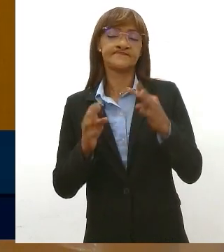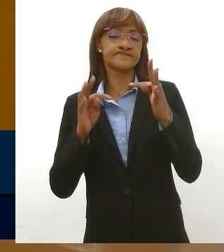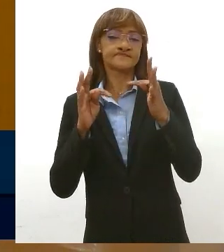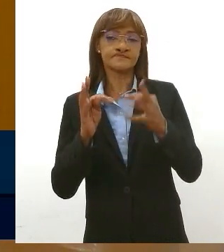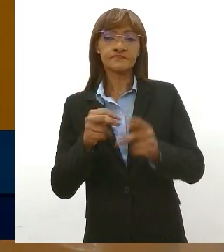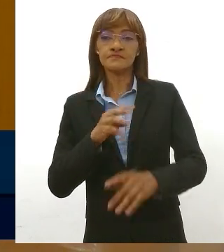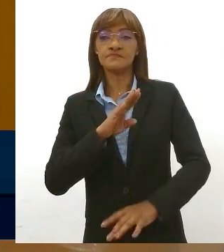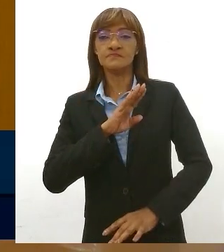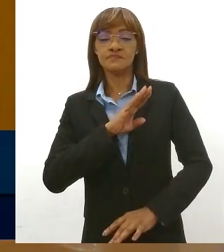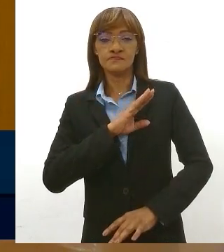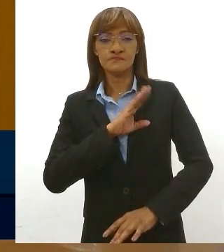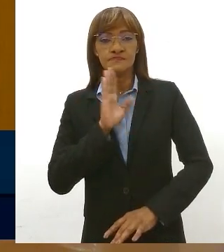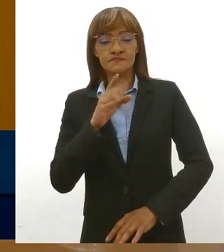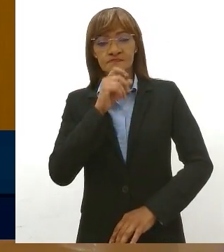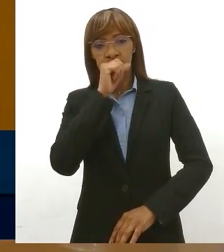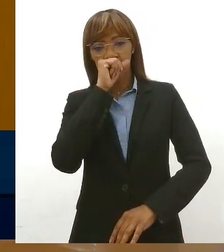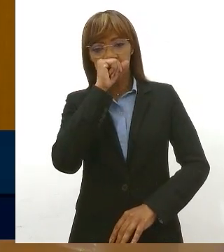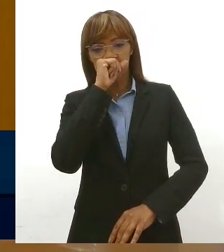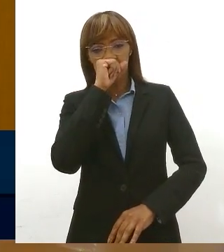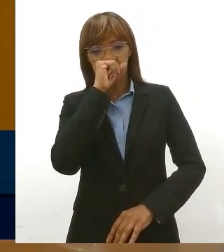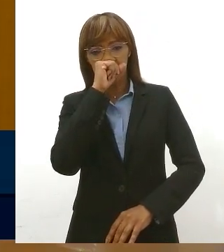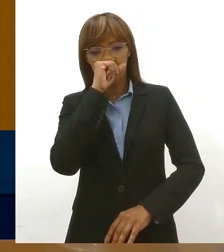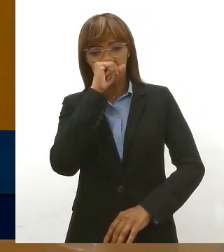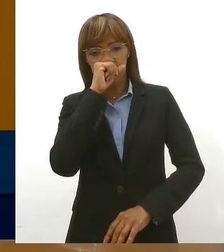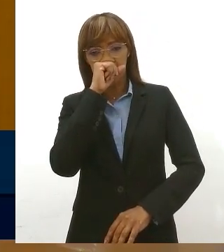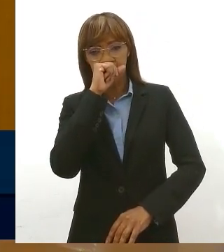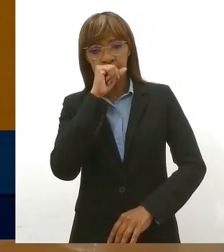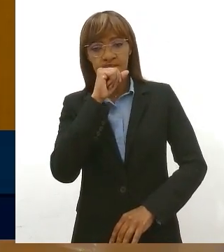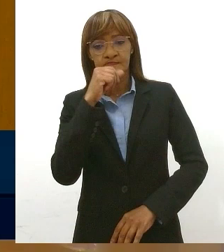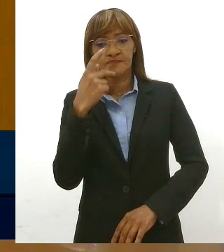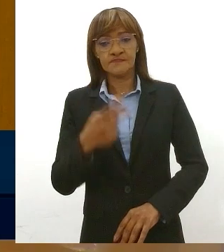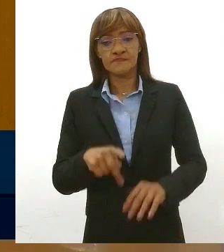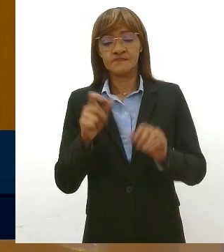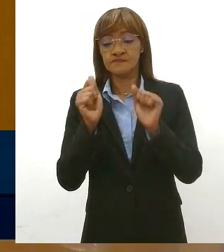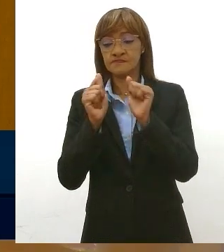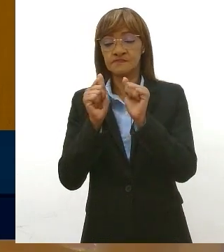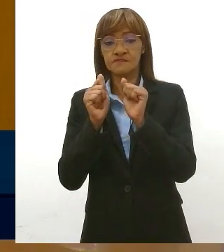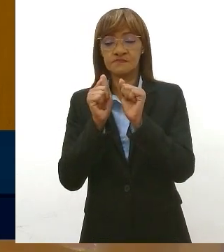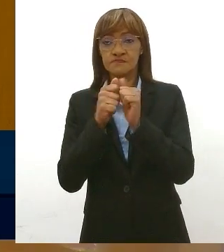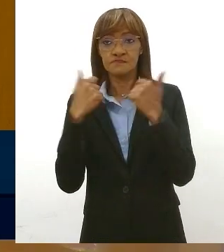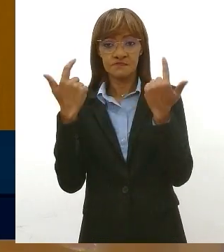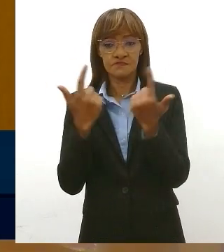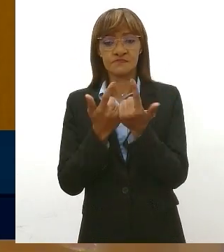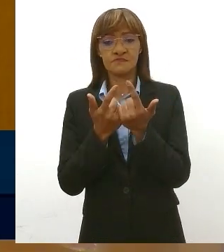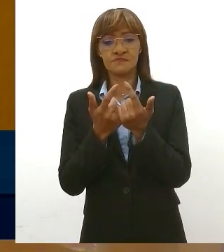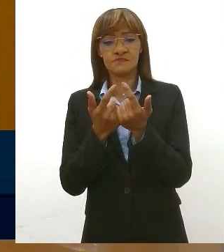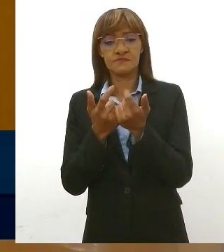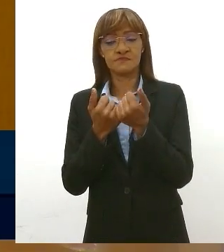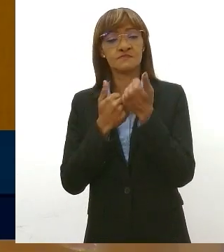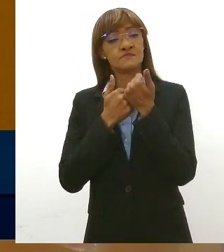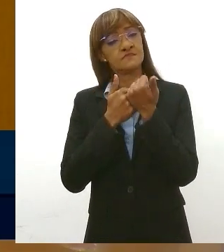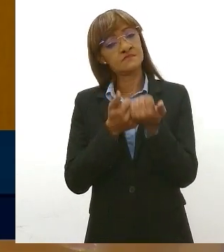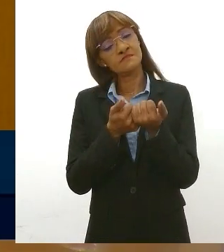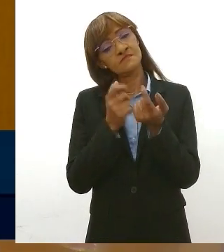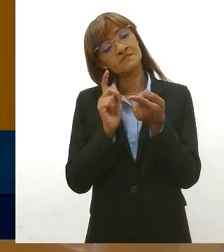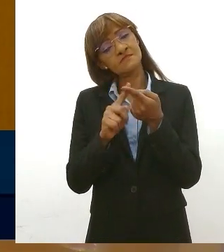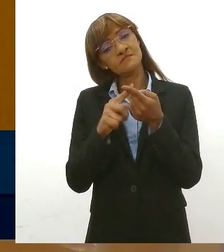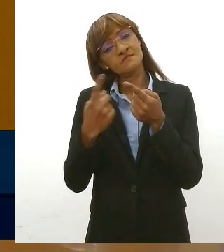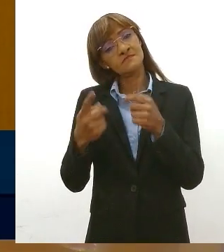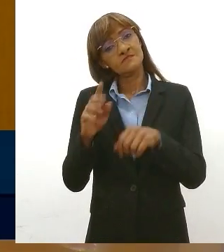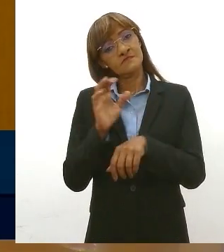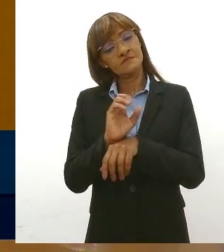que a Assembleia Legislativa possa contribuir também com o estado de Sergipe nesse desenvolvimento